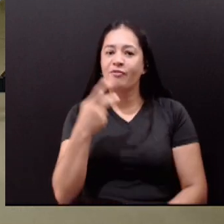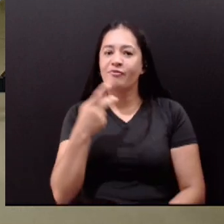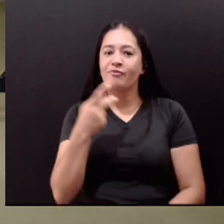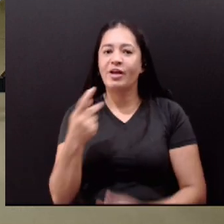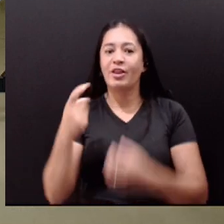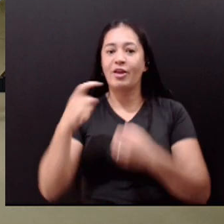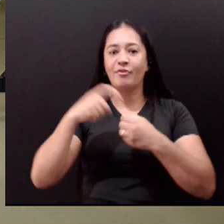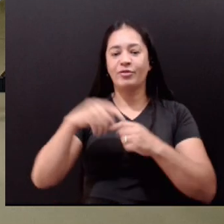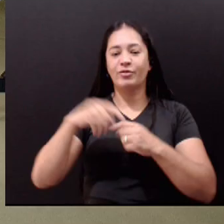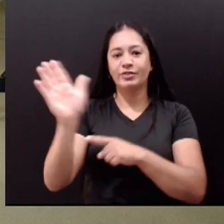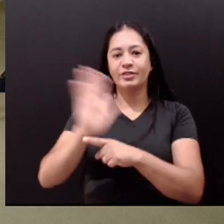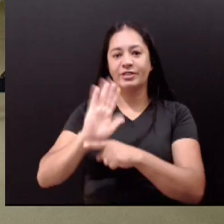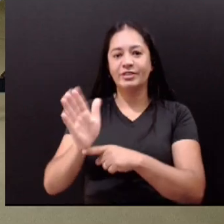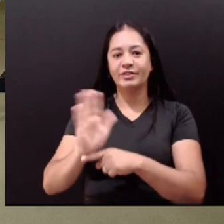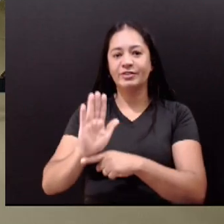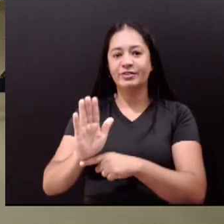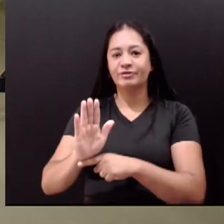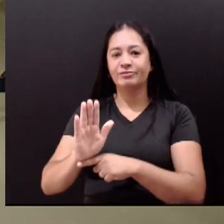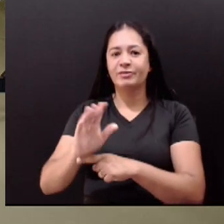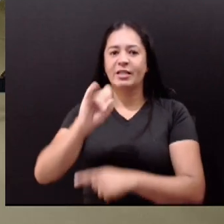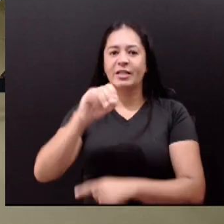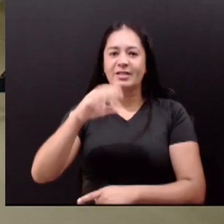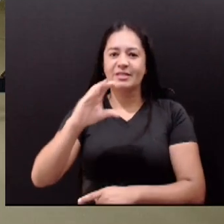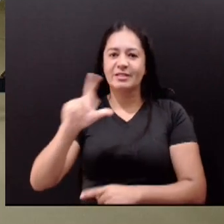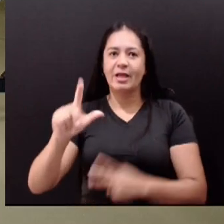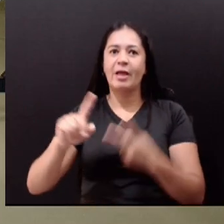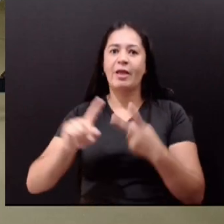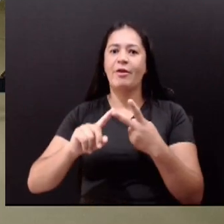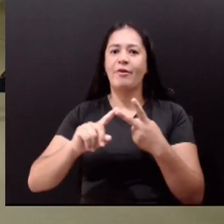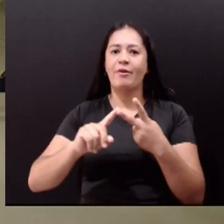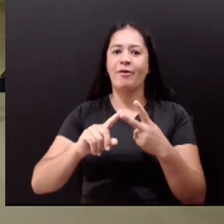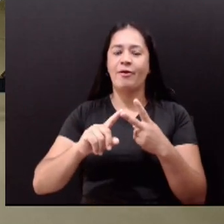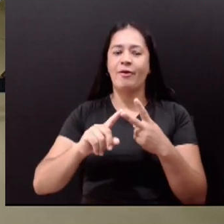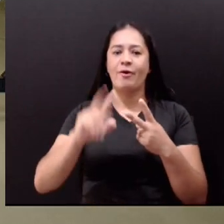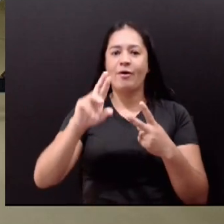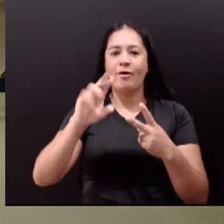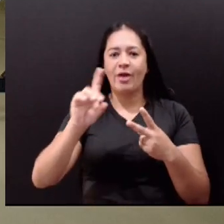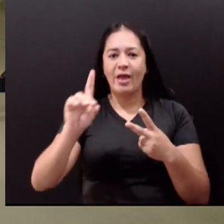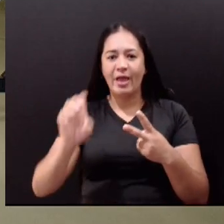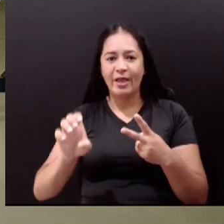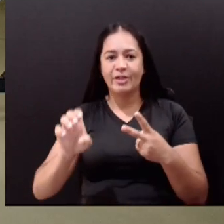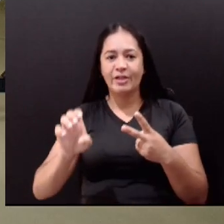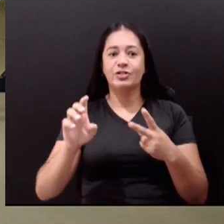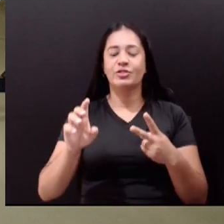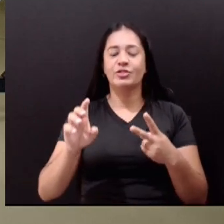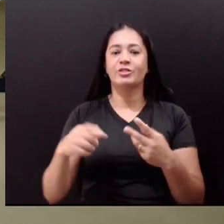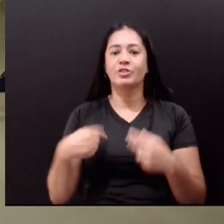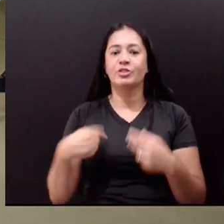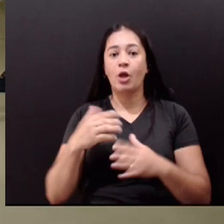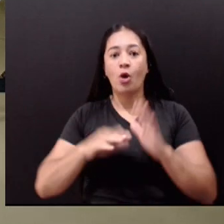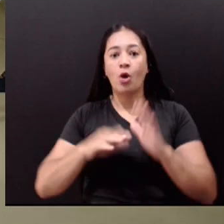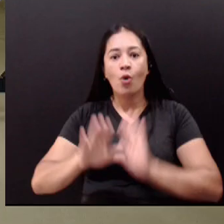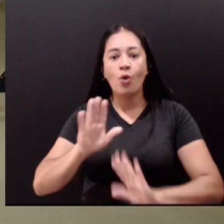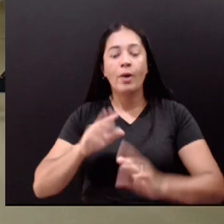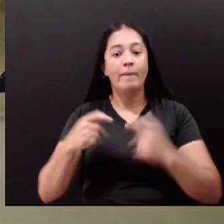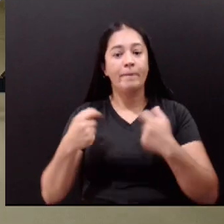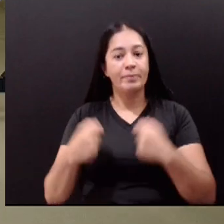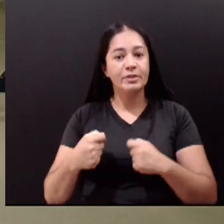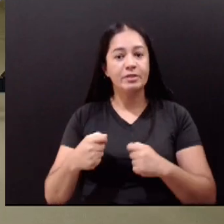São os incels, red pill, e é algo que, se a gente não tomar cuidado, vai tomar uma proporção muito grande